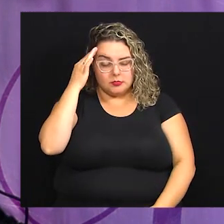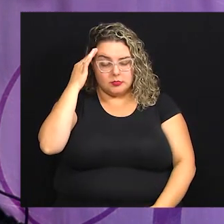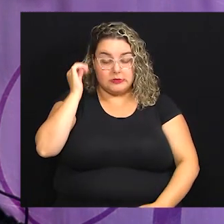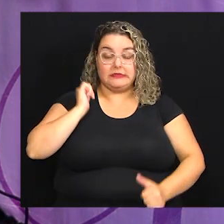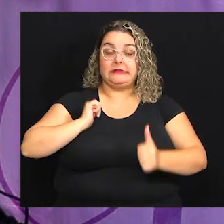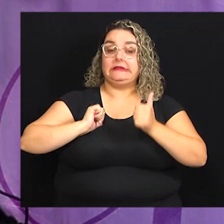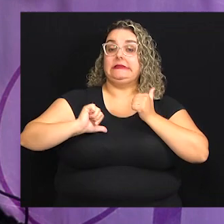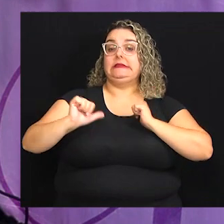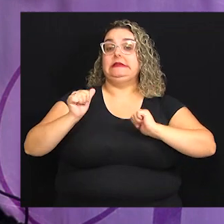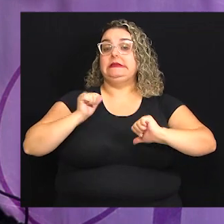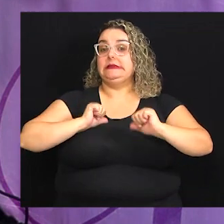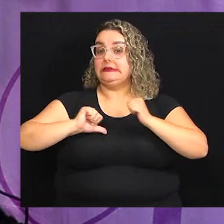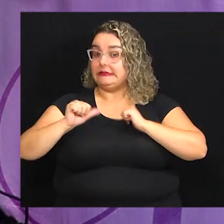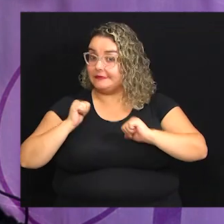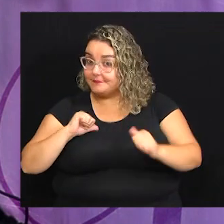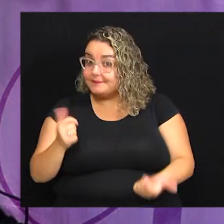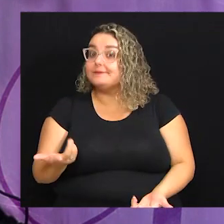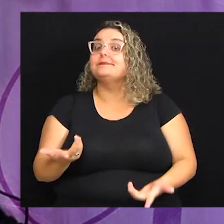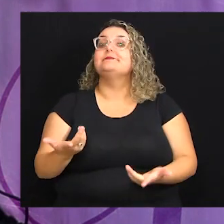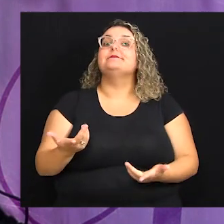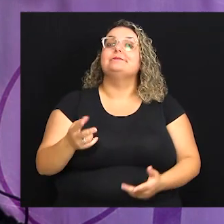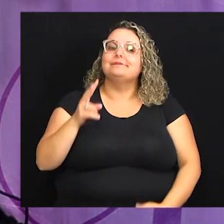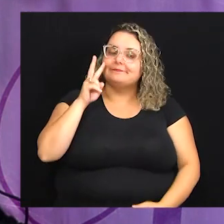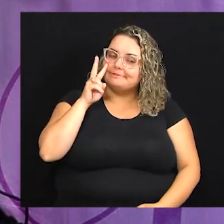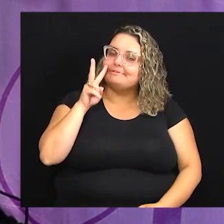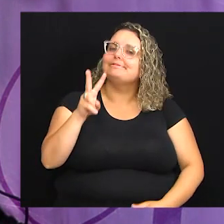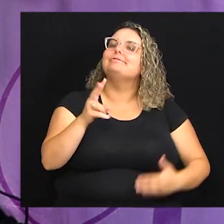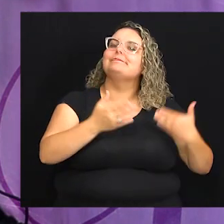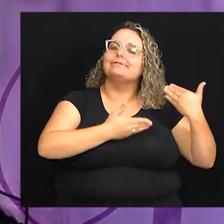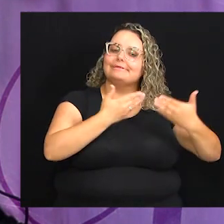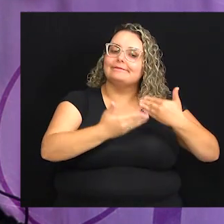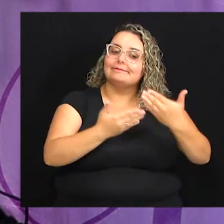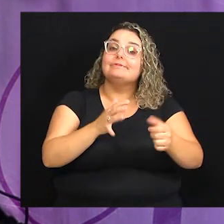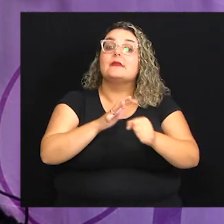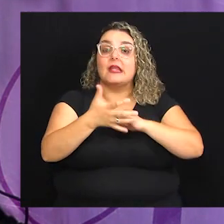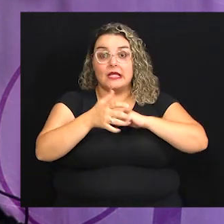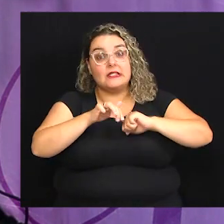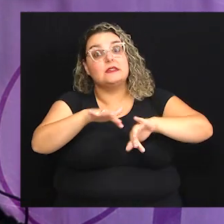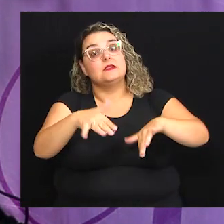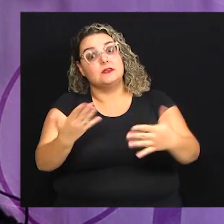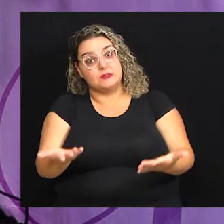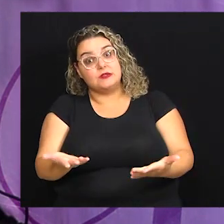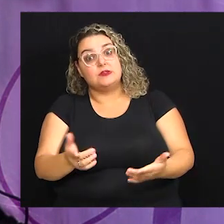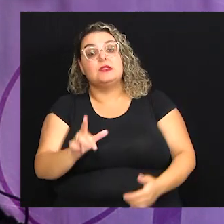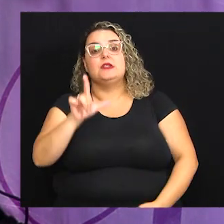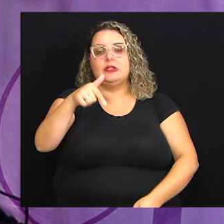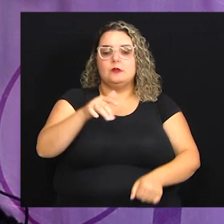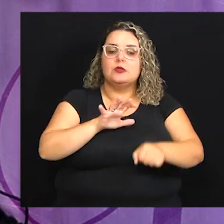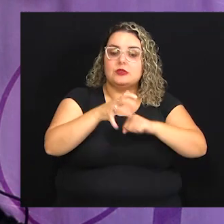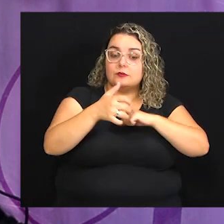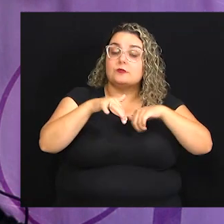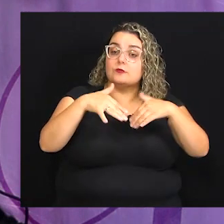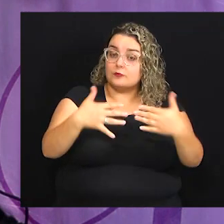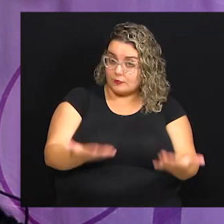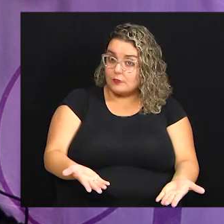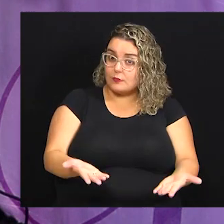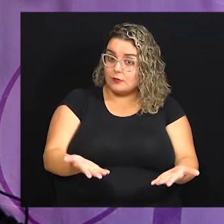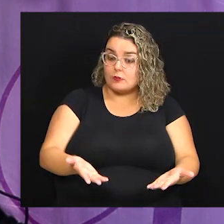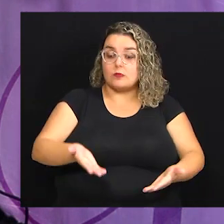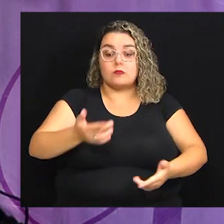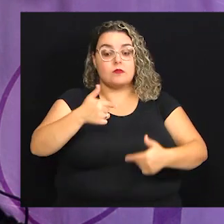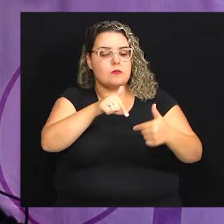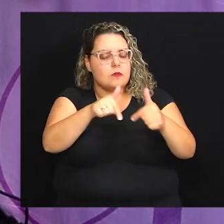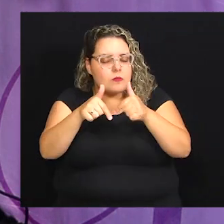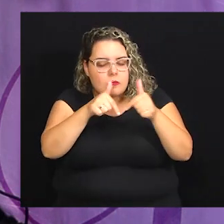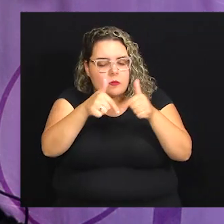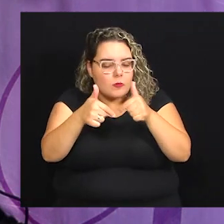cabeça, ansiedade, que a gente tem visto muito aí nesse período de pandemia e de pós-pandemia, e trabalhar aí